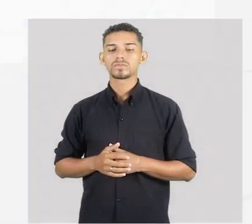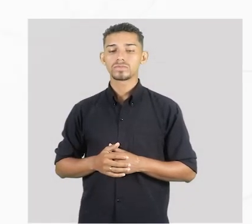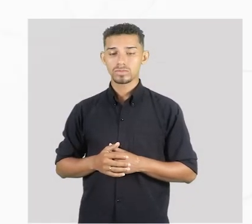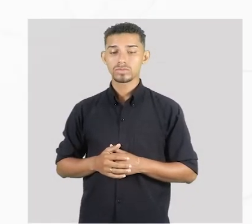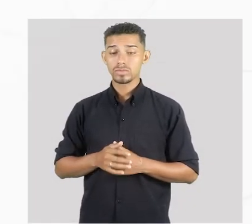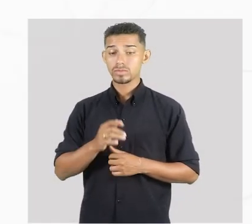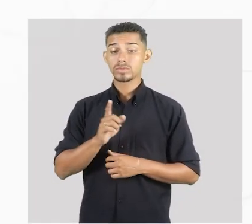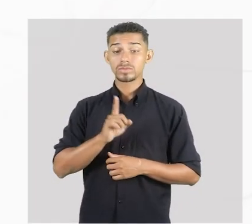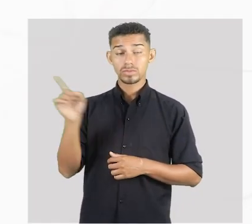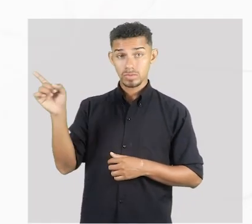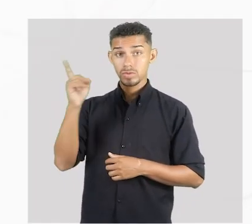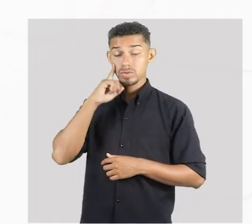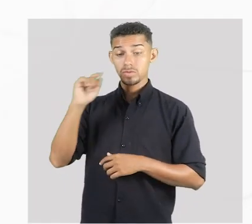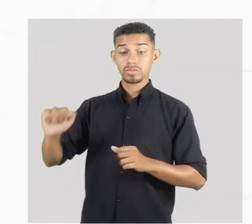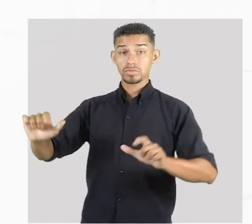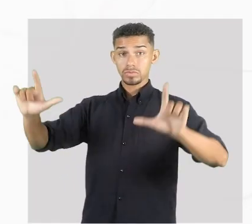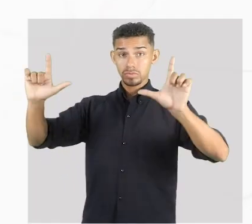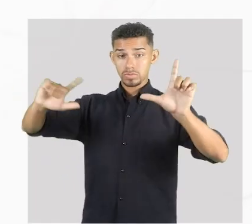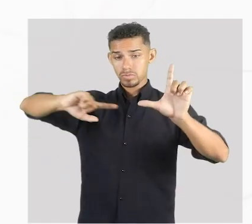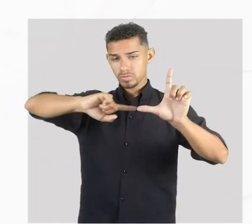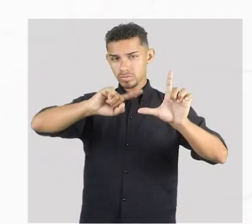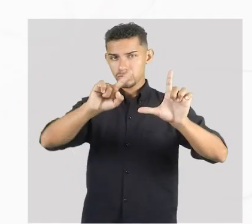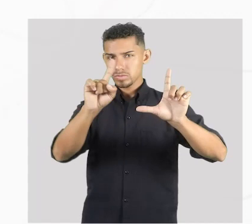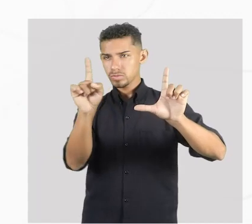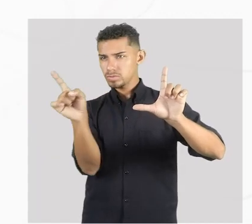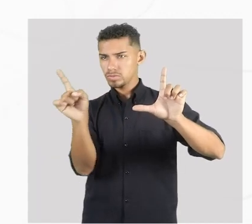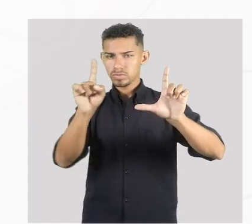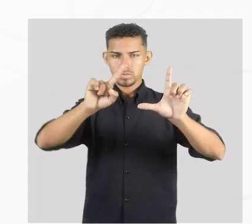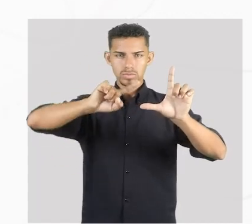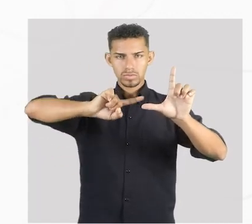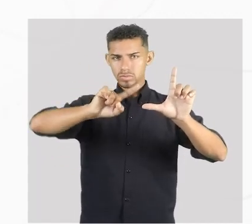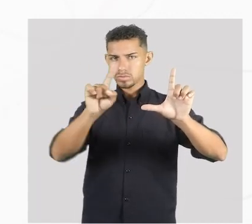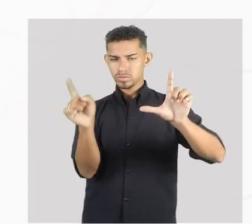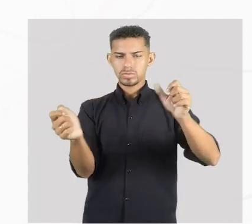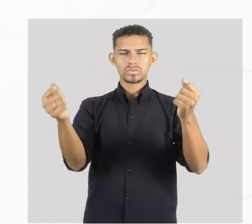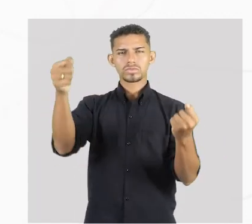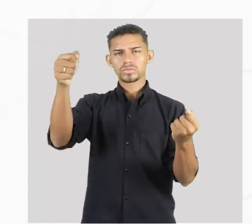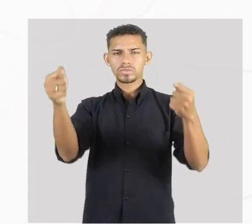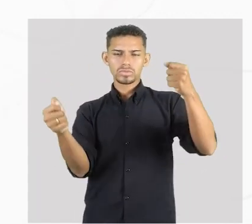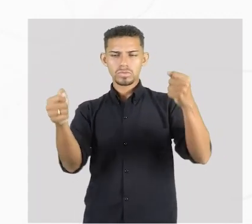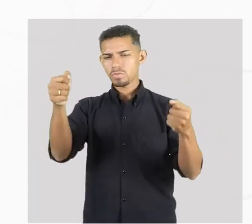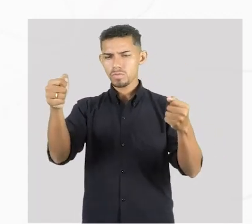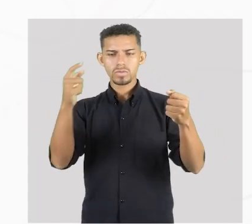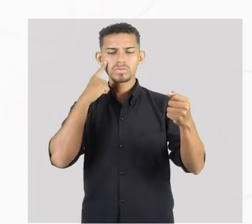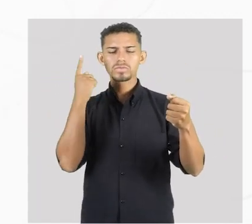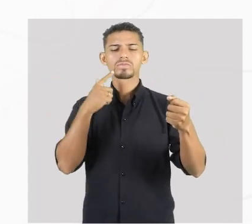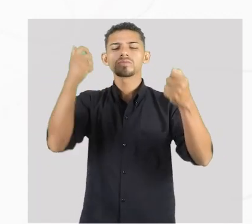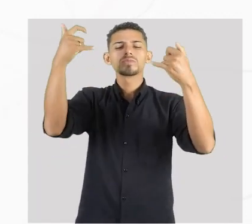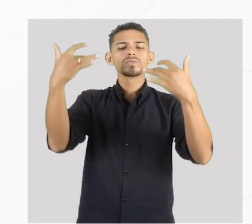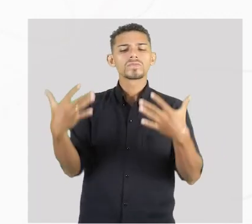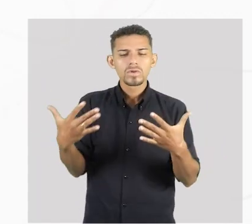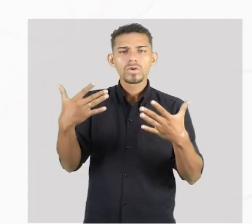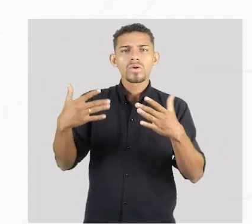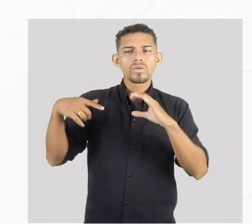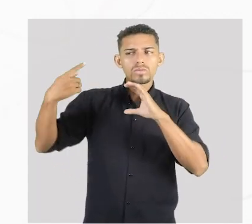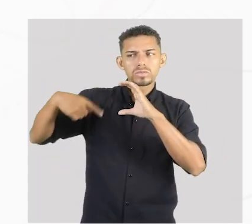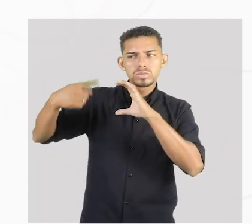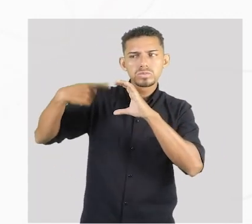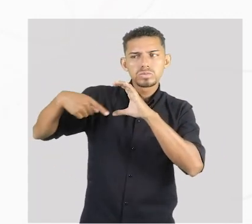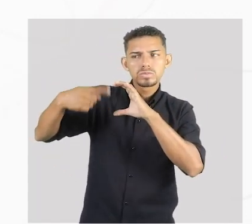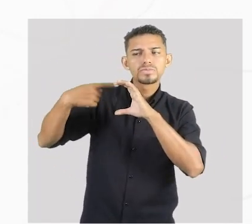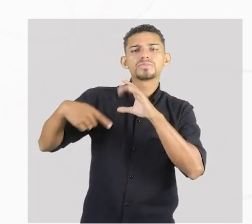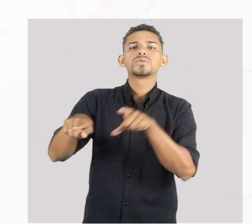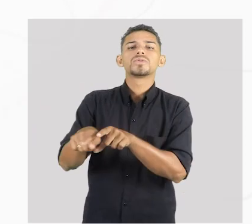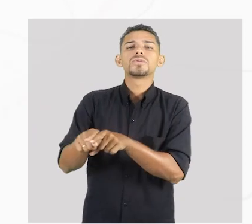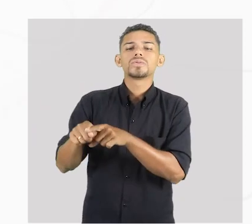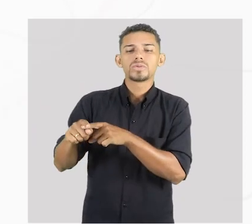Um tacômetro no painel de um automóvel está informando que a frequência de rotação do motor é de